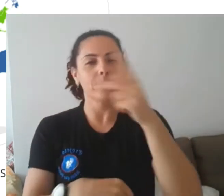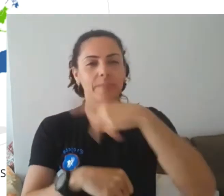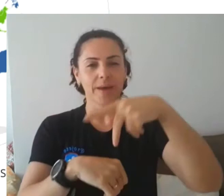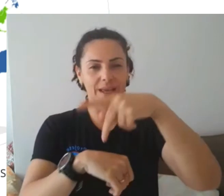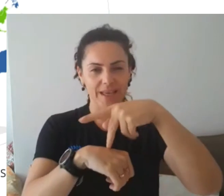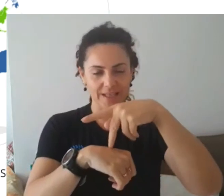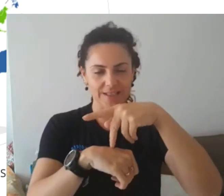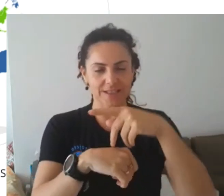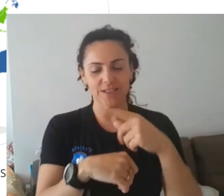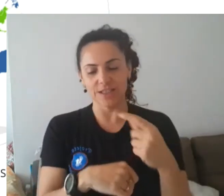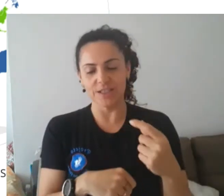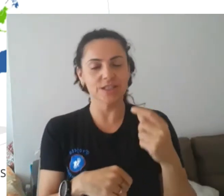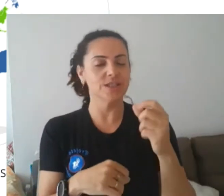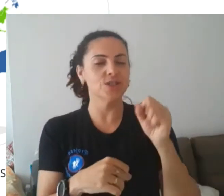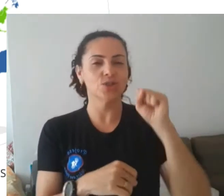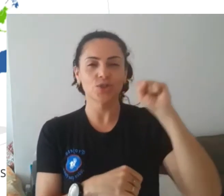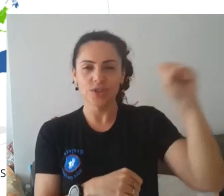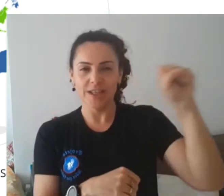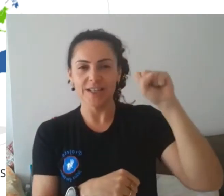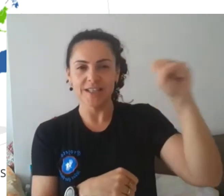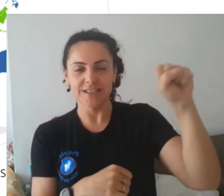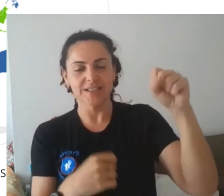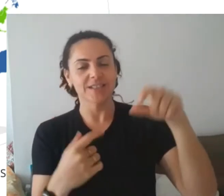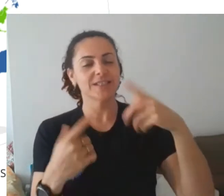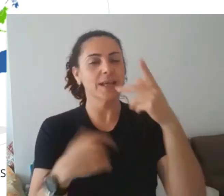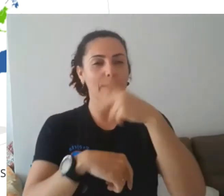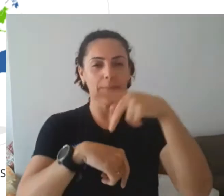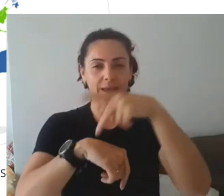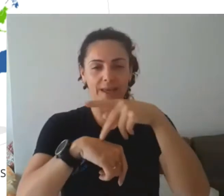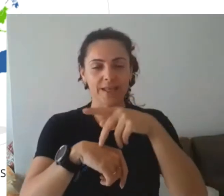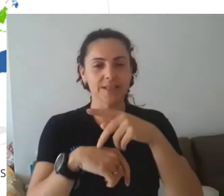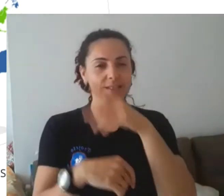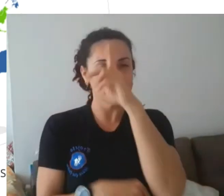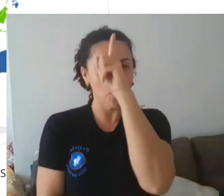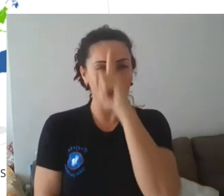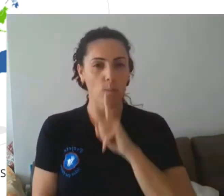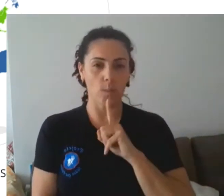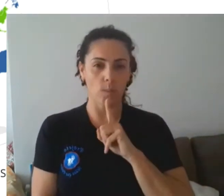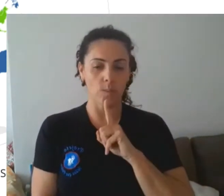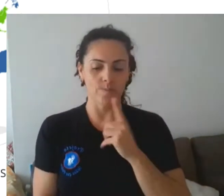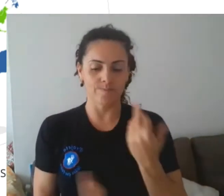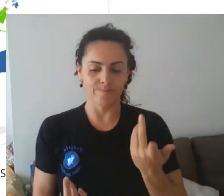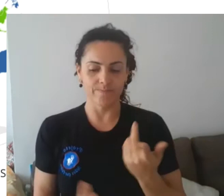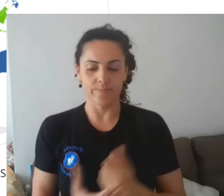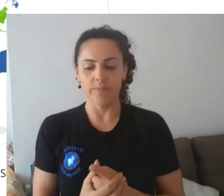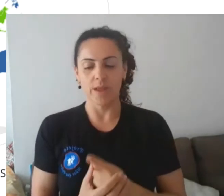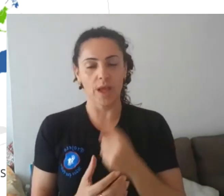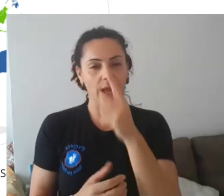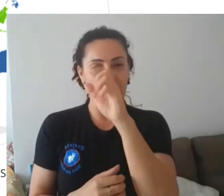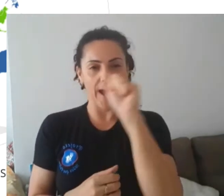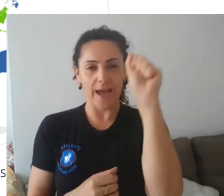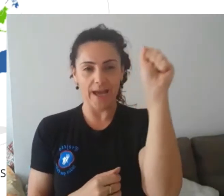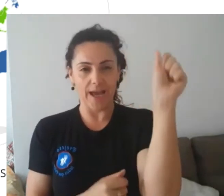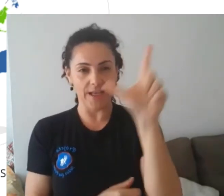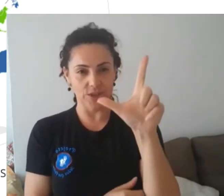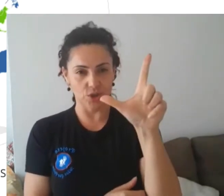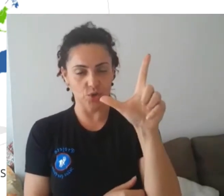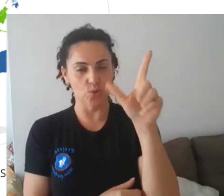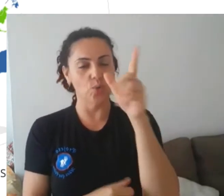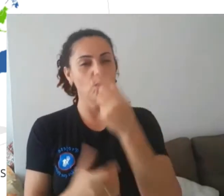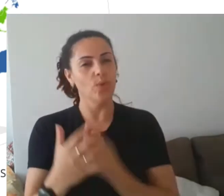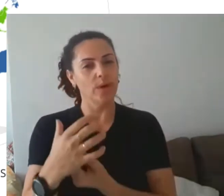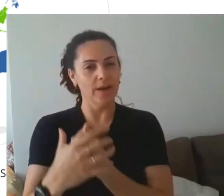foram alinhados, que eram neutros em toda essa situação, tá? Então a gente tem aqui em azul, né, os países